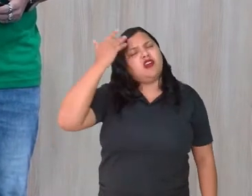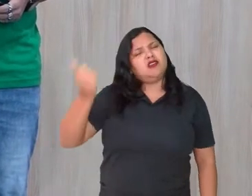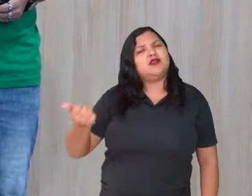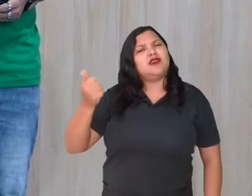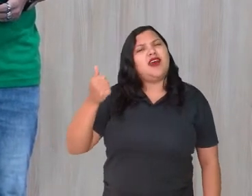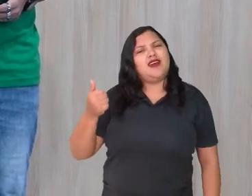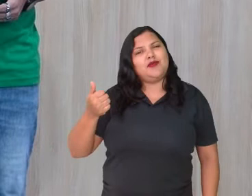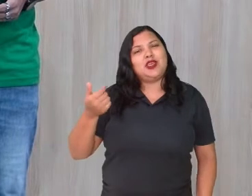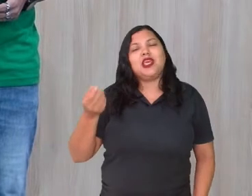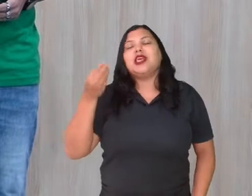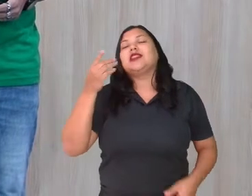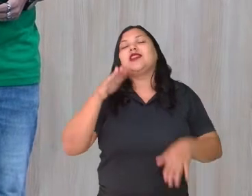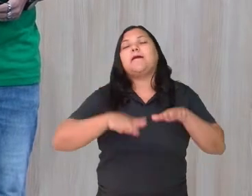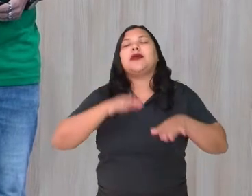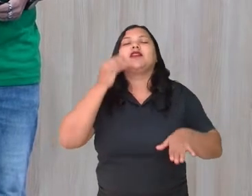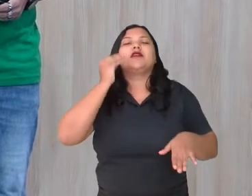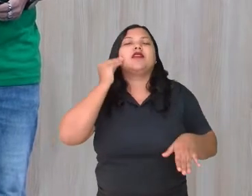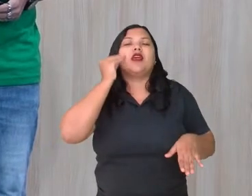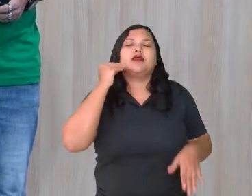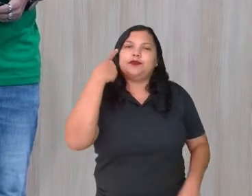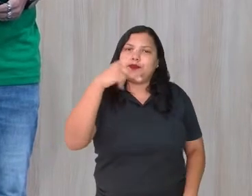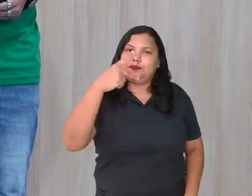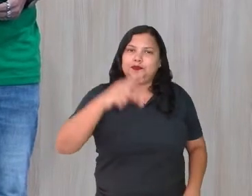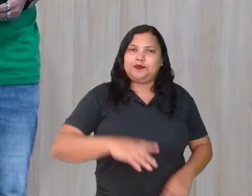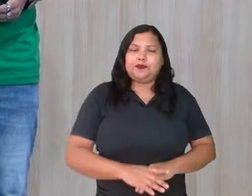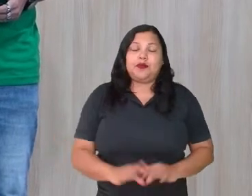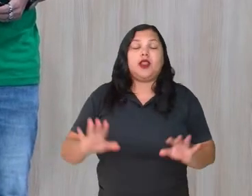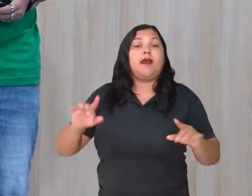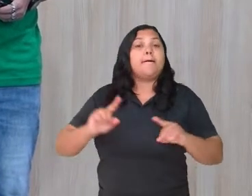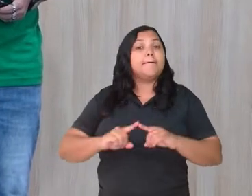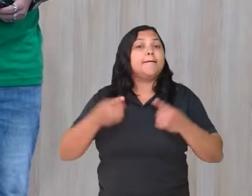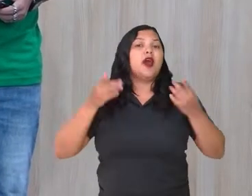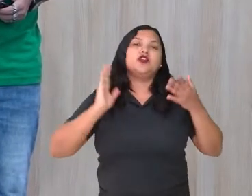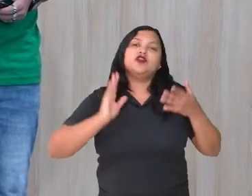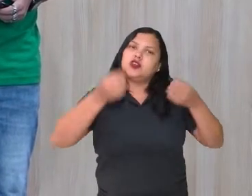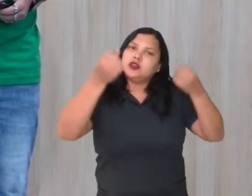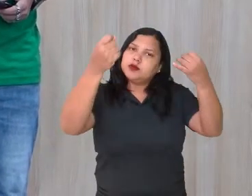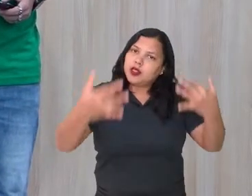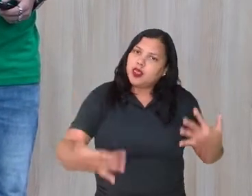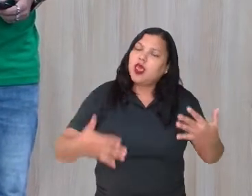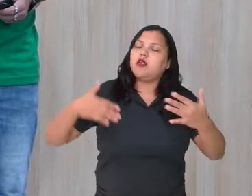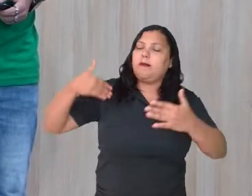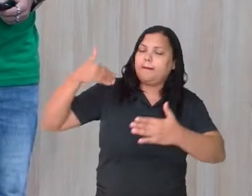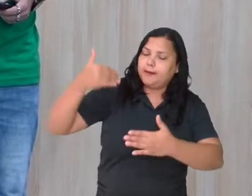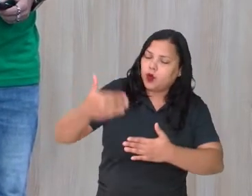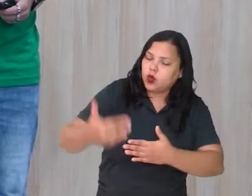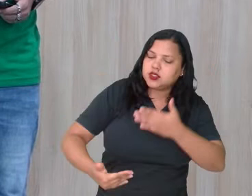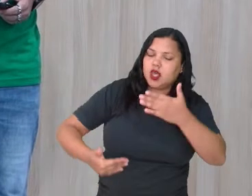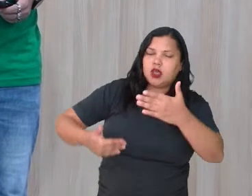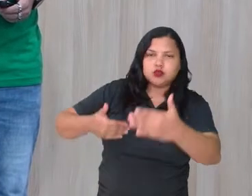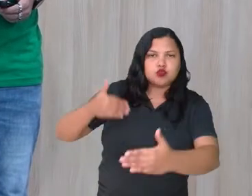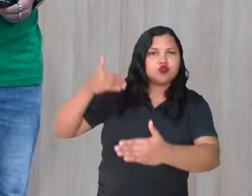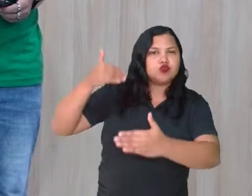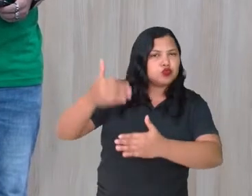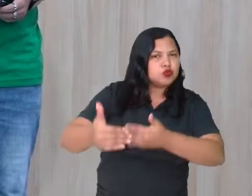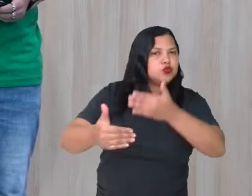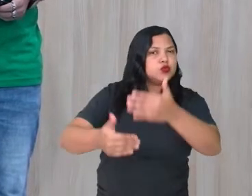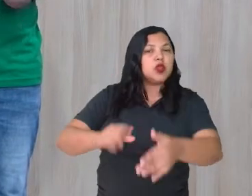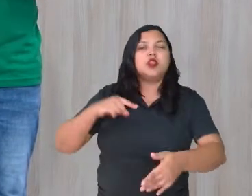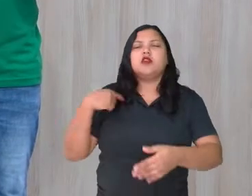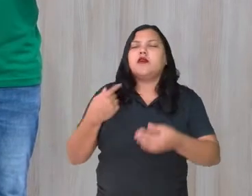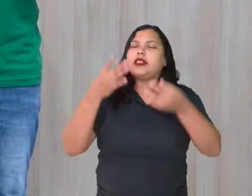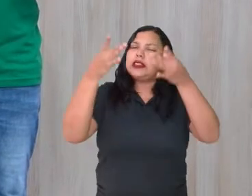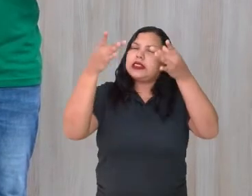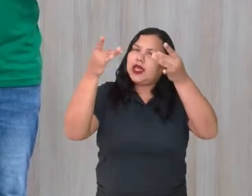seria possível acontecer, tá certo? Mas como eu disse, a gente vai de etapa em etapa nessa aula tentando